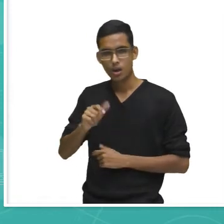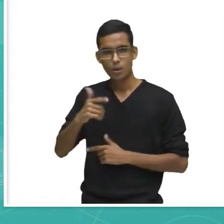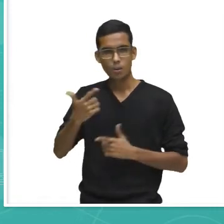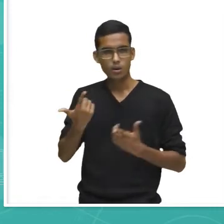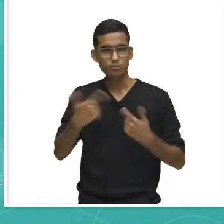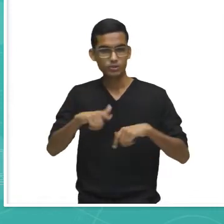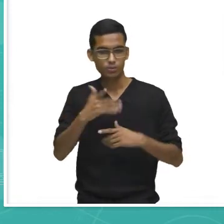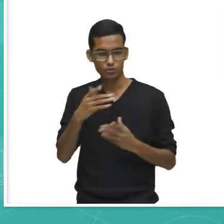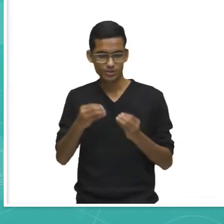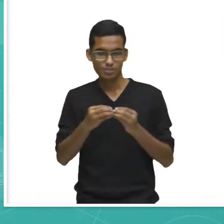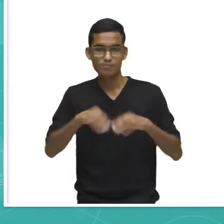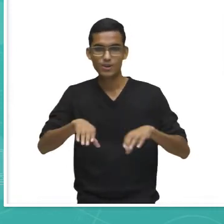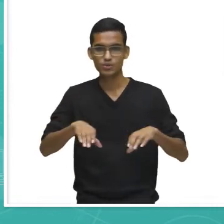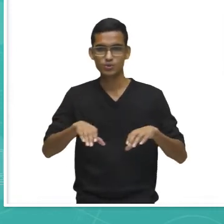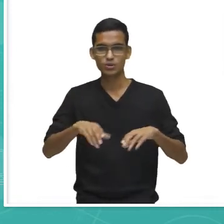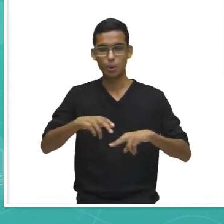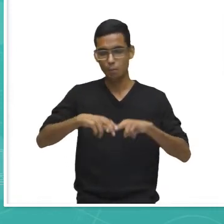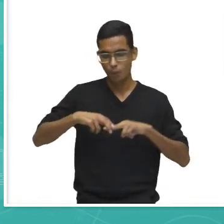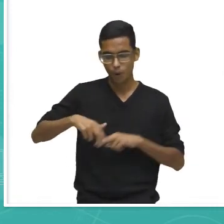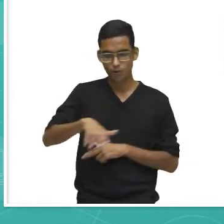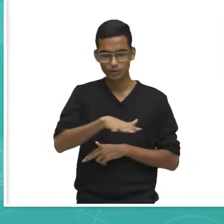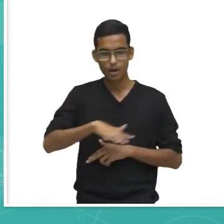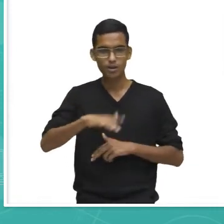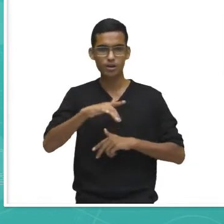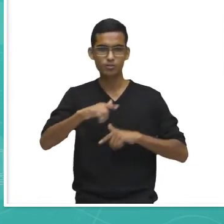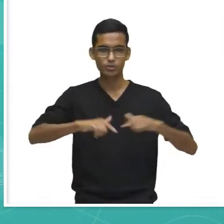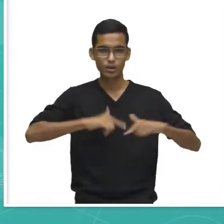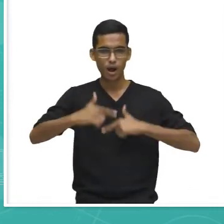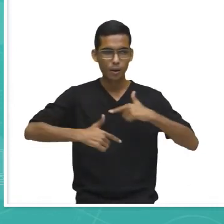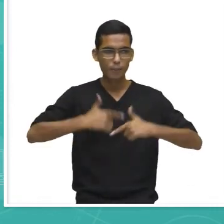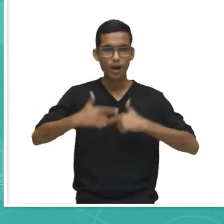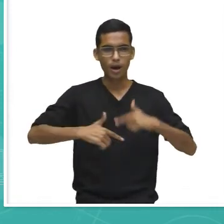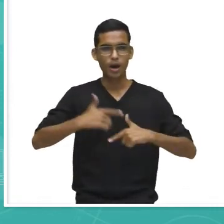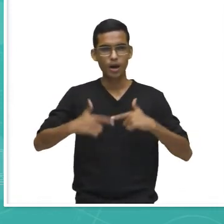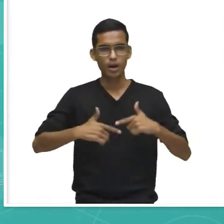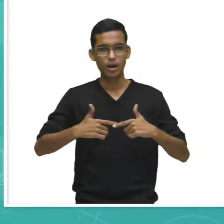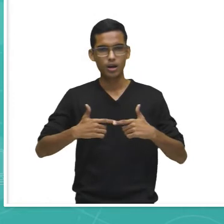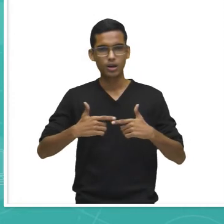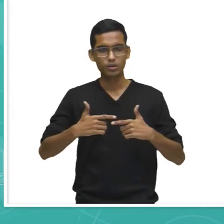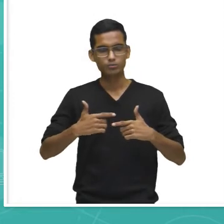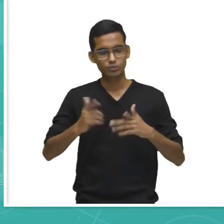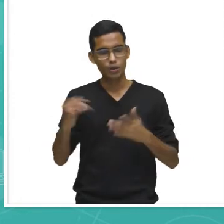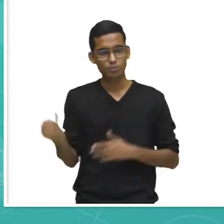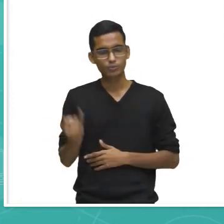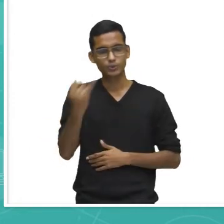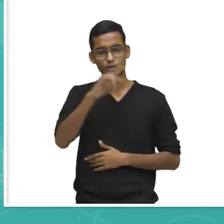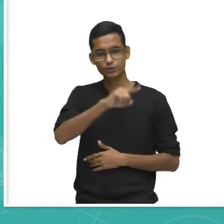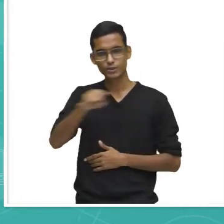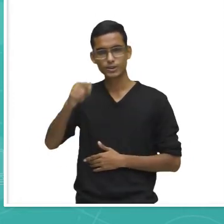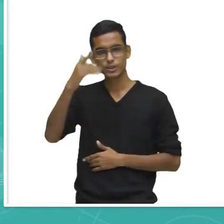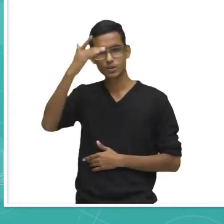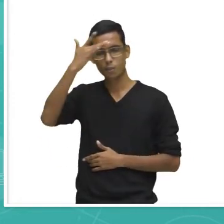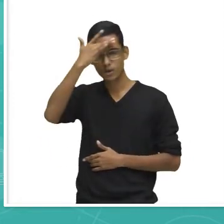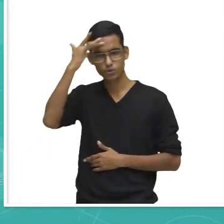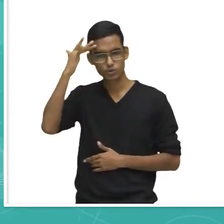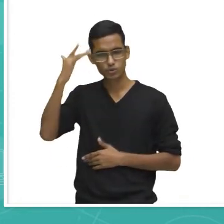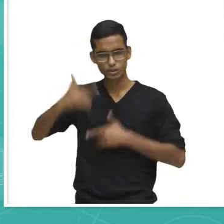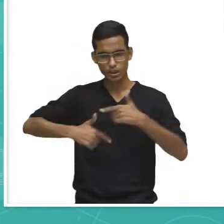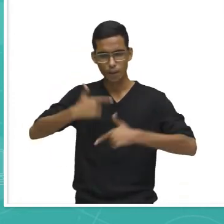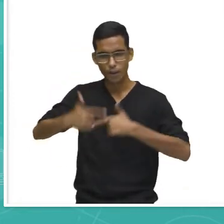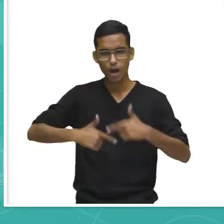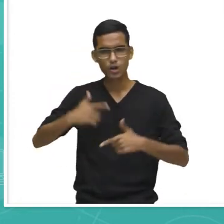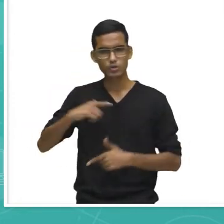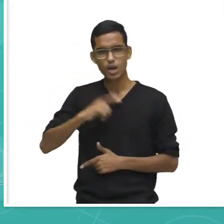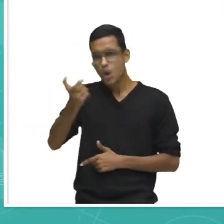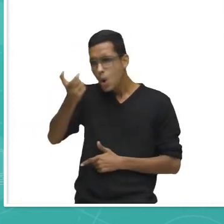isso que é importante todos os trabalhadores, né, terem essa consciência. E vocês que estão assistindo a nossa aula, que sabem que